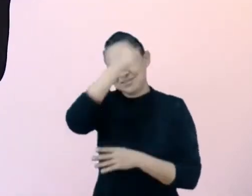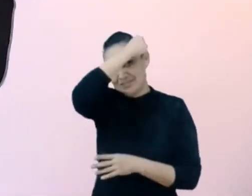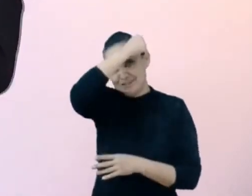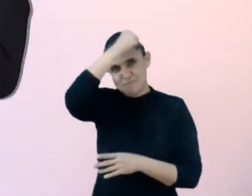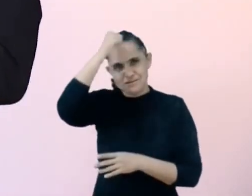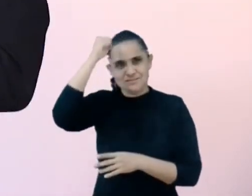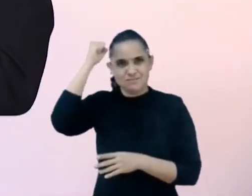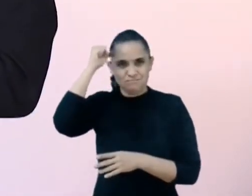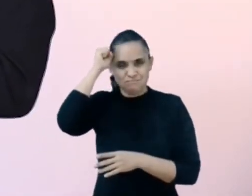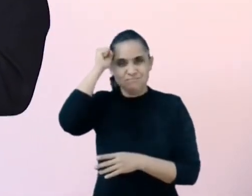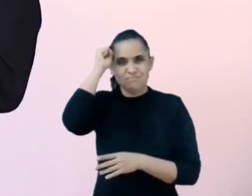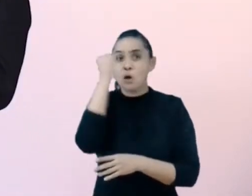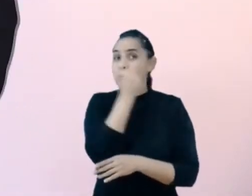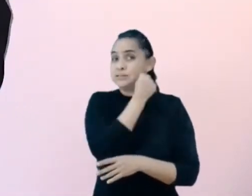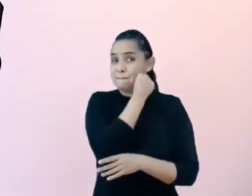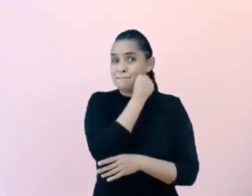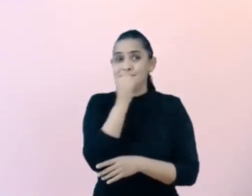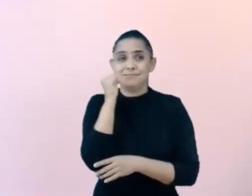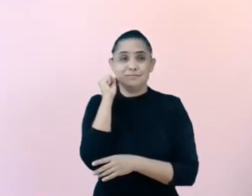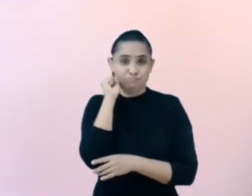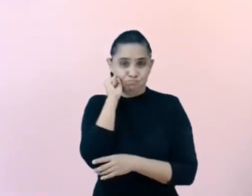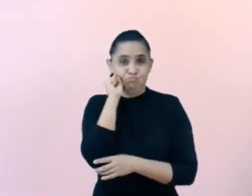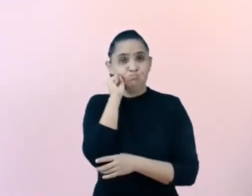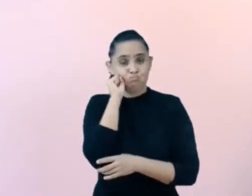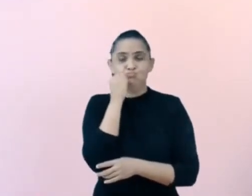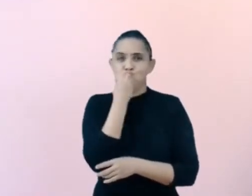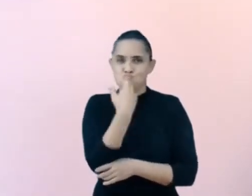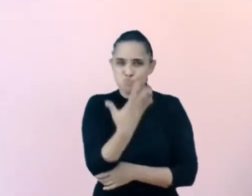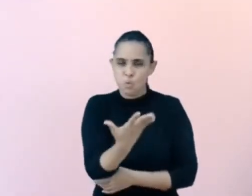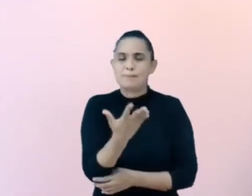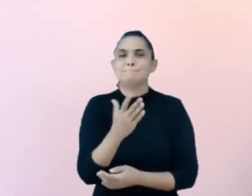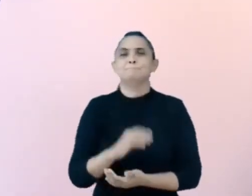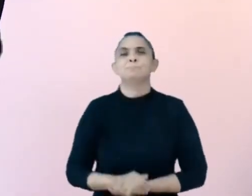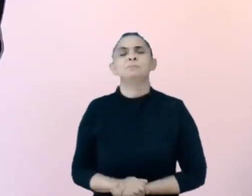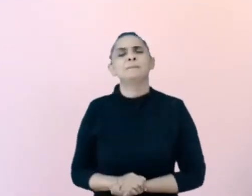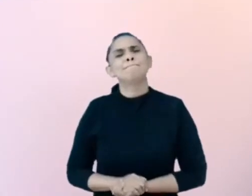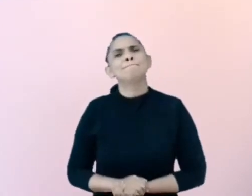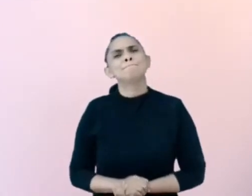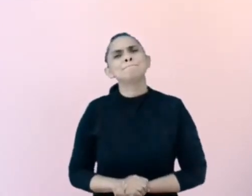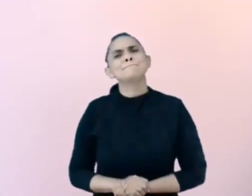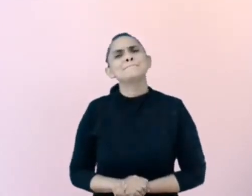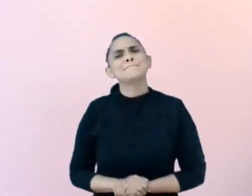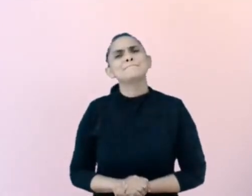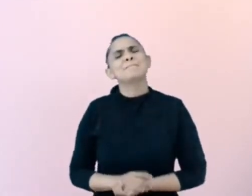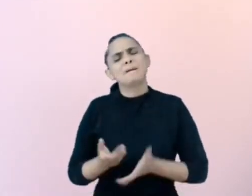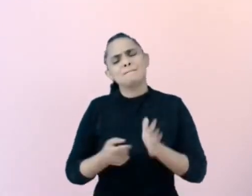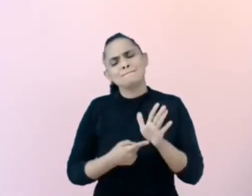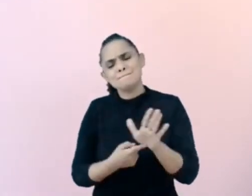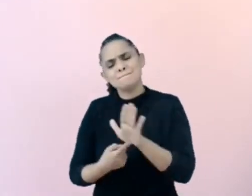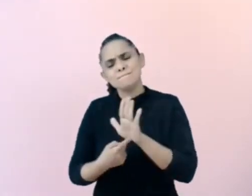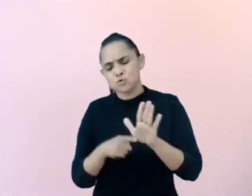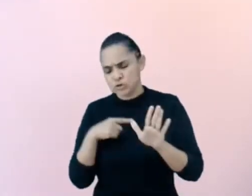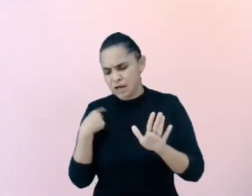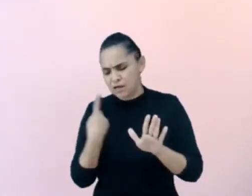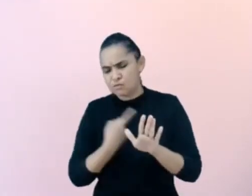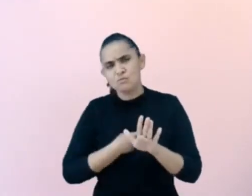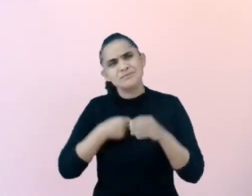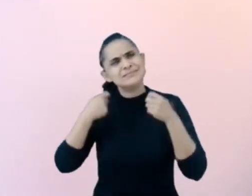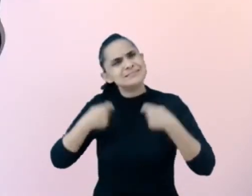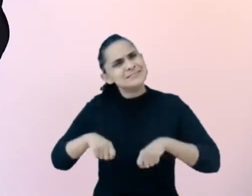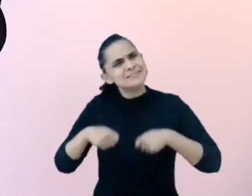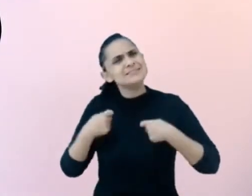nosso departamento social no Brasil. E ali fala da nossa realidade como povo de